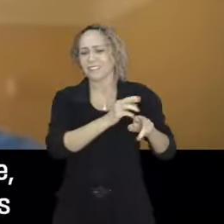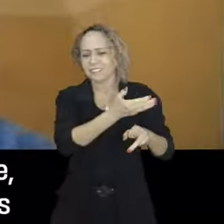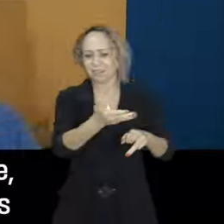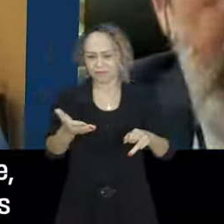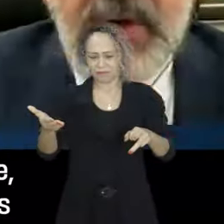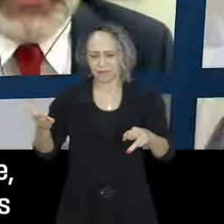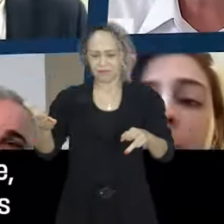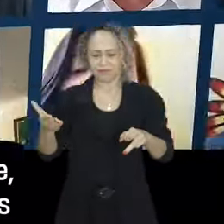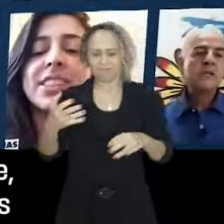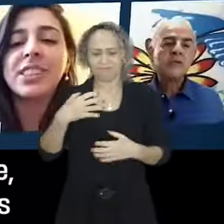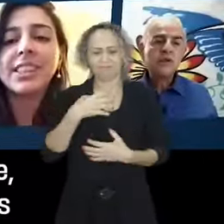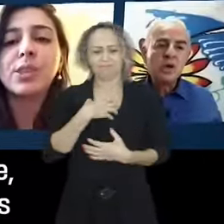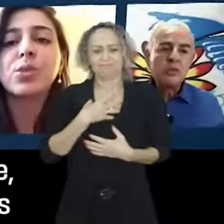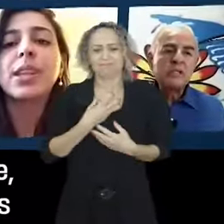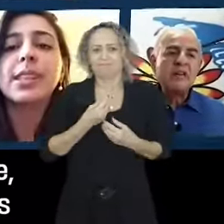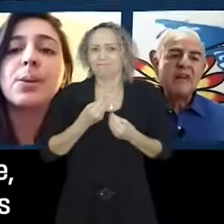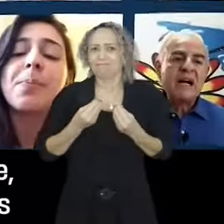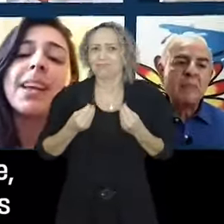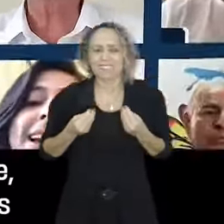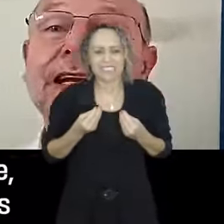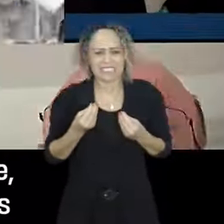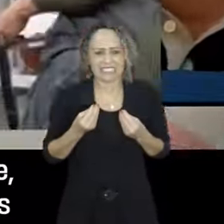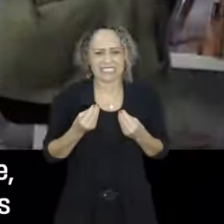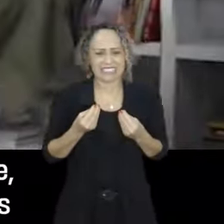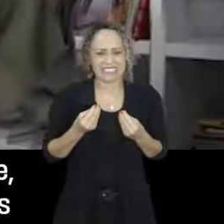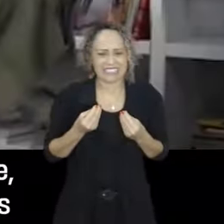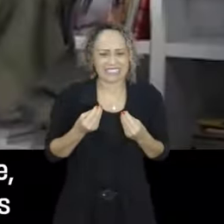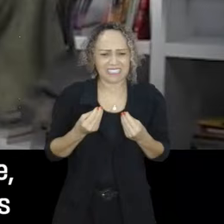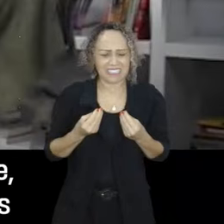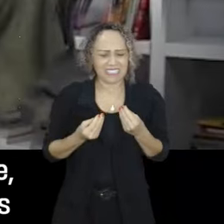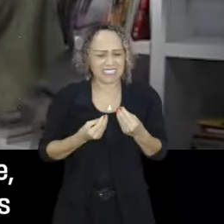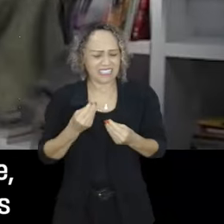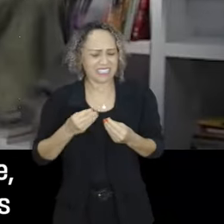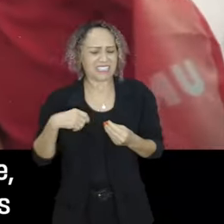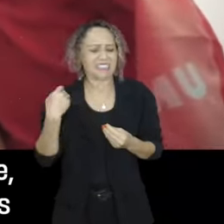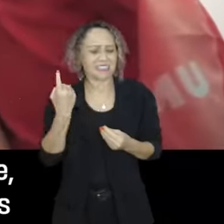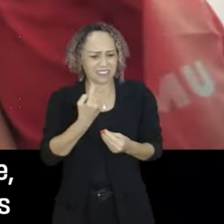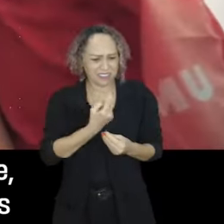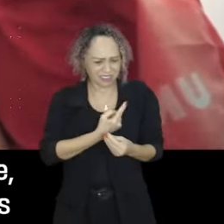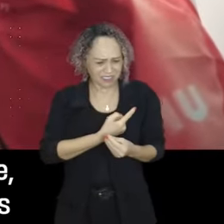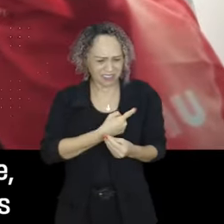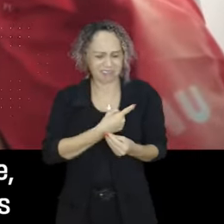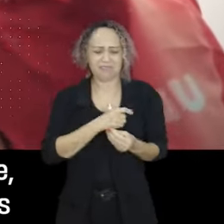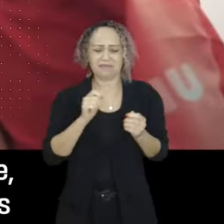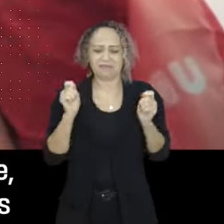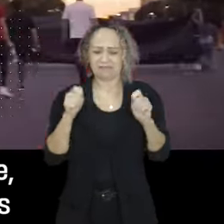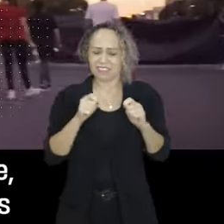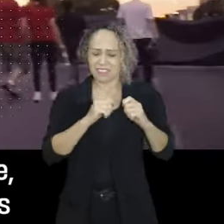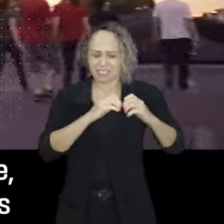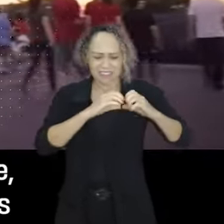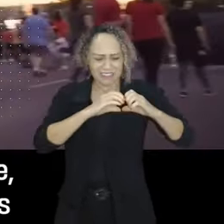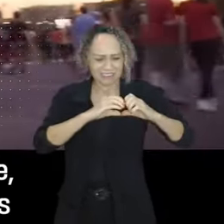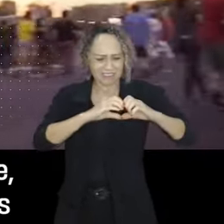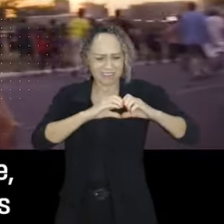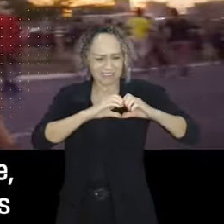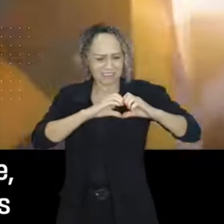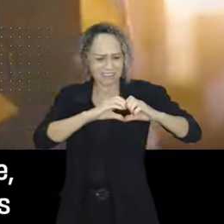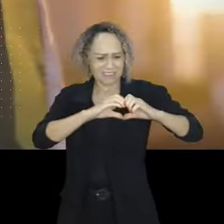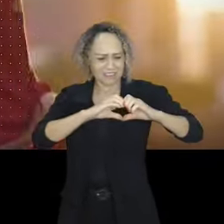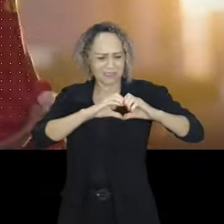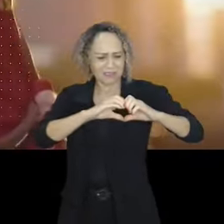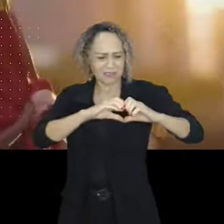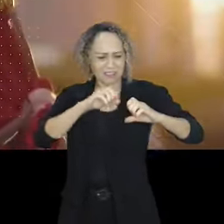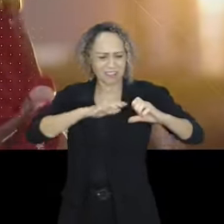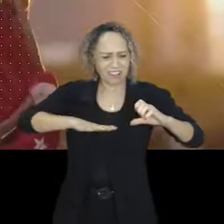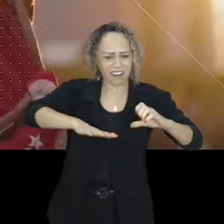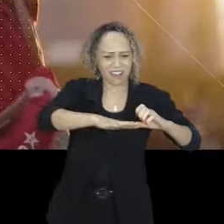Esse sentimento, que apesar de qualquer análise, teima em tomar conta do coração dos brasileiros e